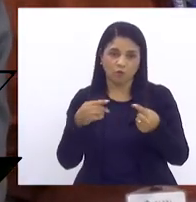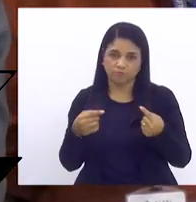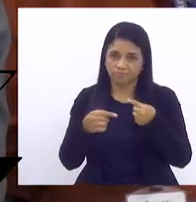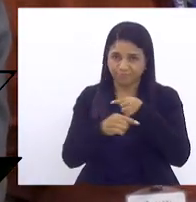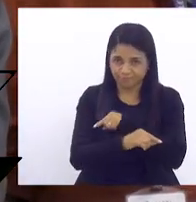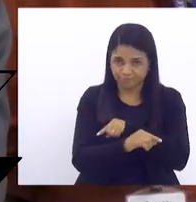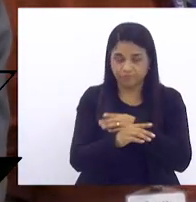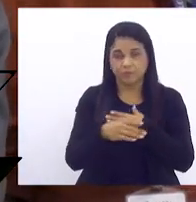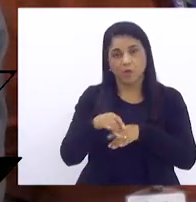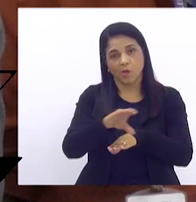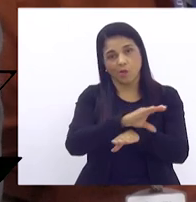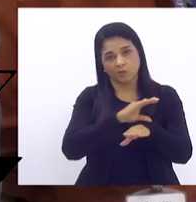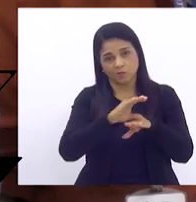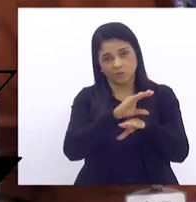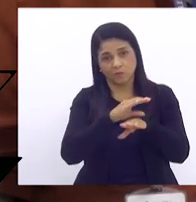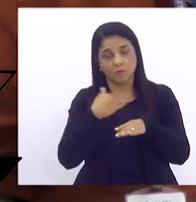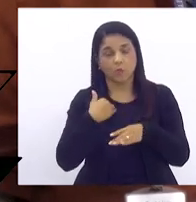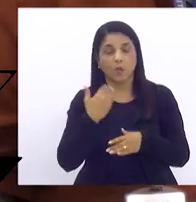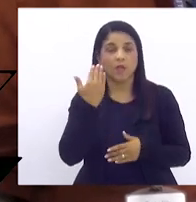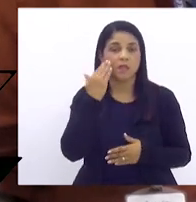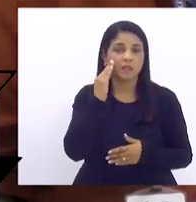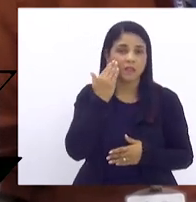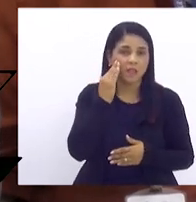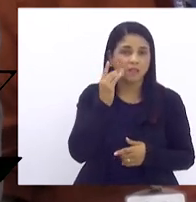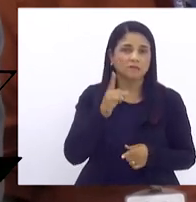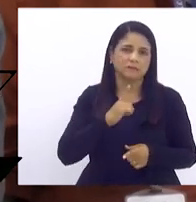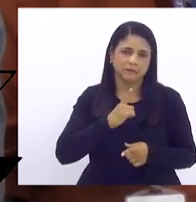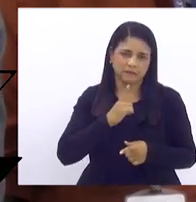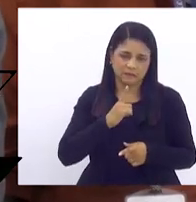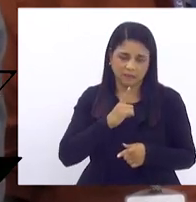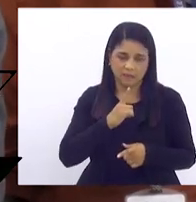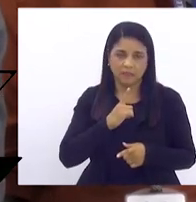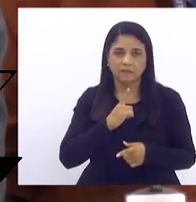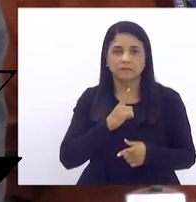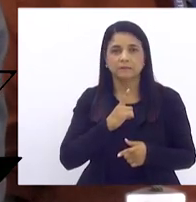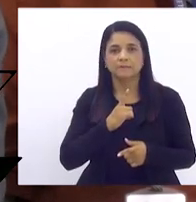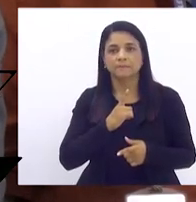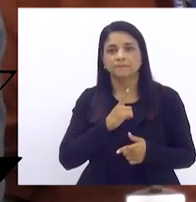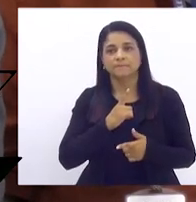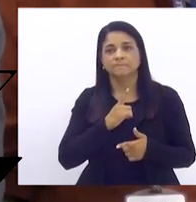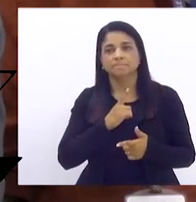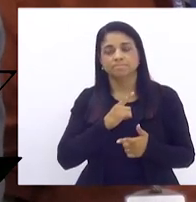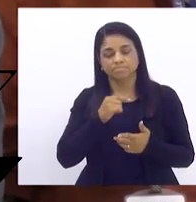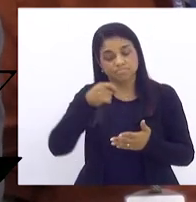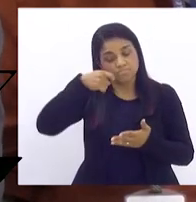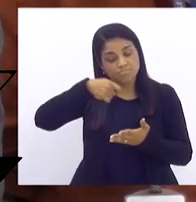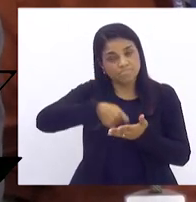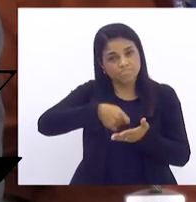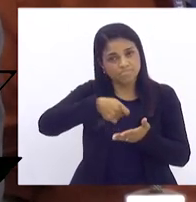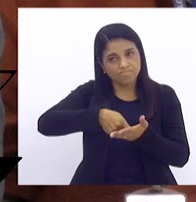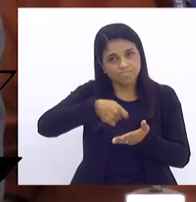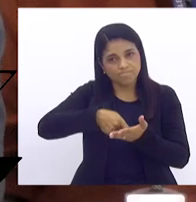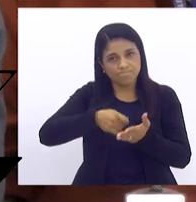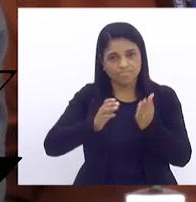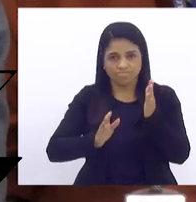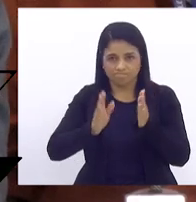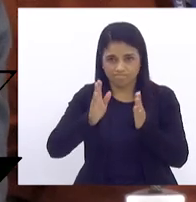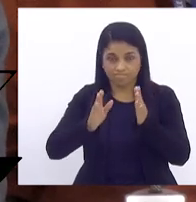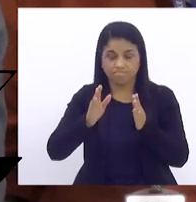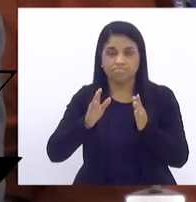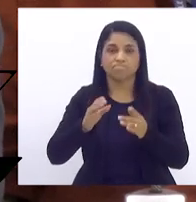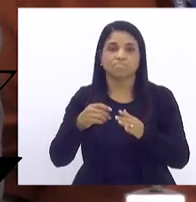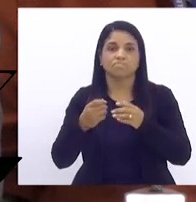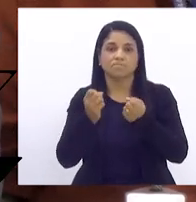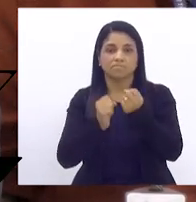constitucionalidade. É por entender que a gente tem prerrogativas para estabelecer obrigatoriedades para as concessionárias de serviço